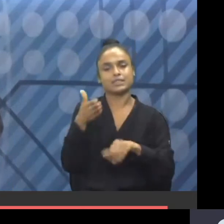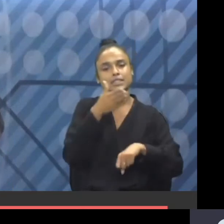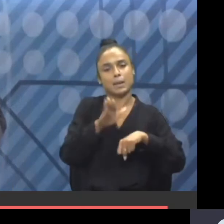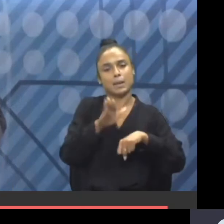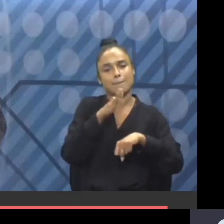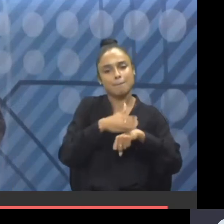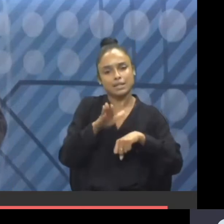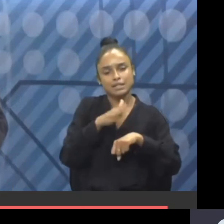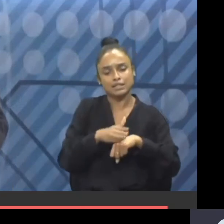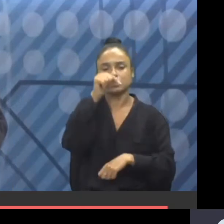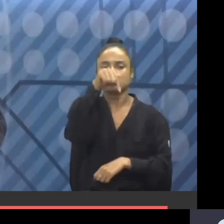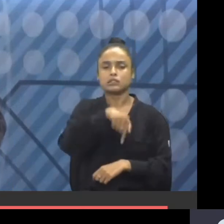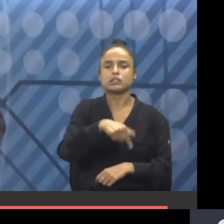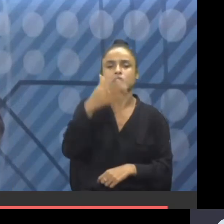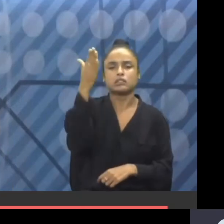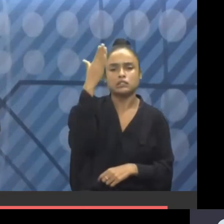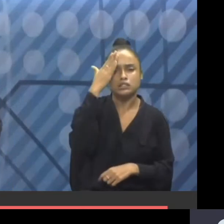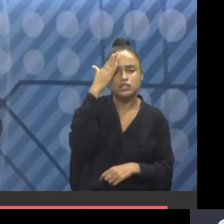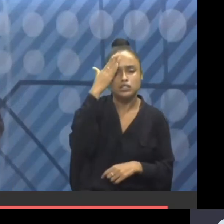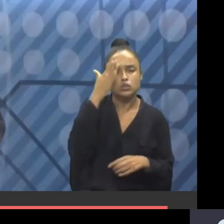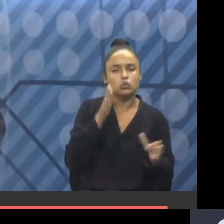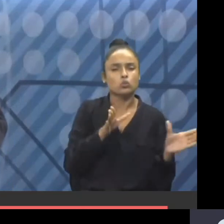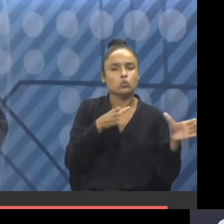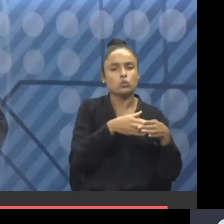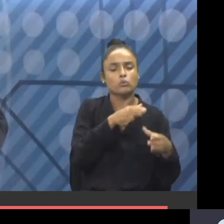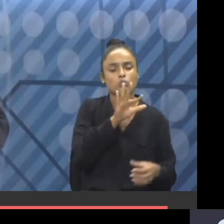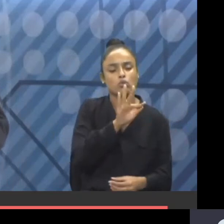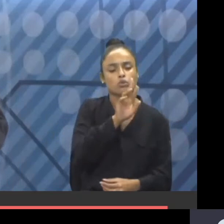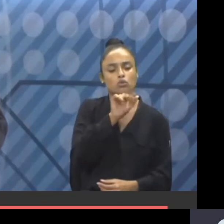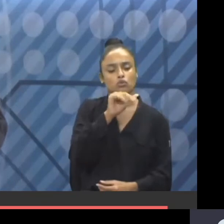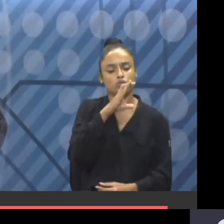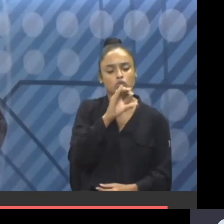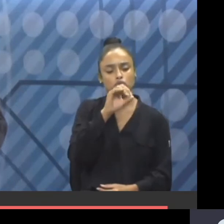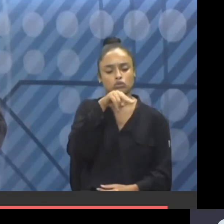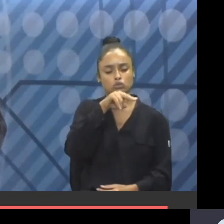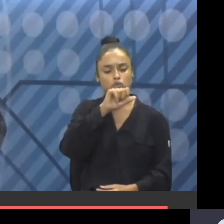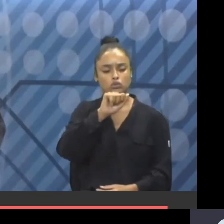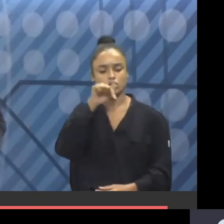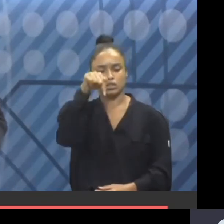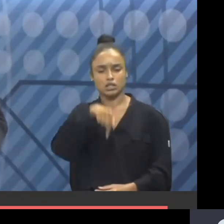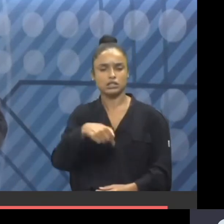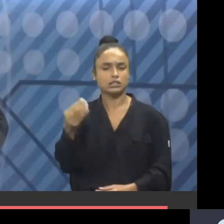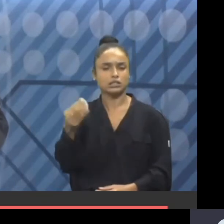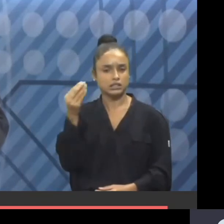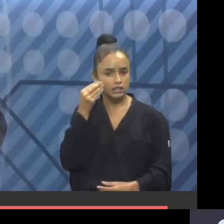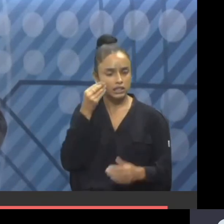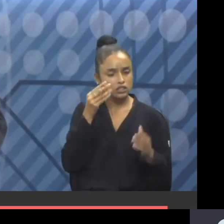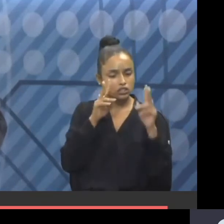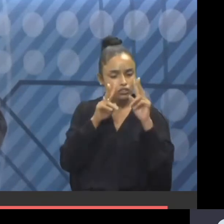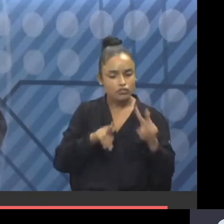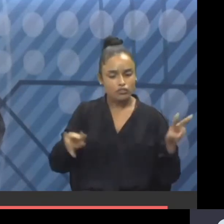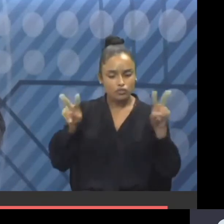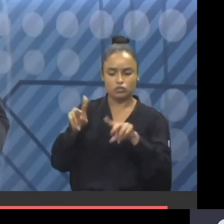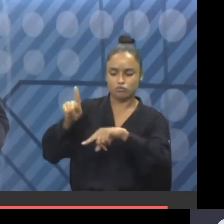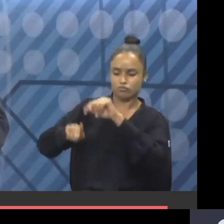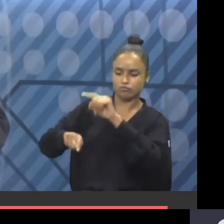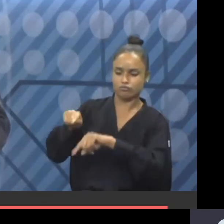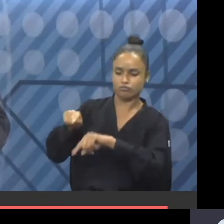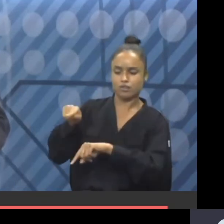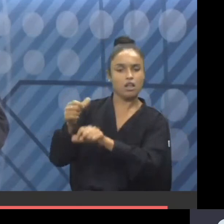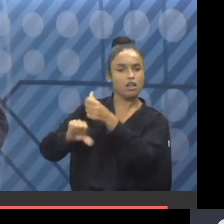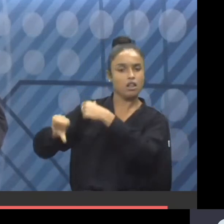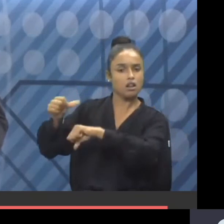Nós trabalhamos com a identificação de grupos funcionais através de testes visuais com reagentes químicos. Então,